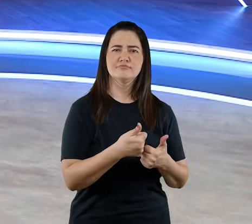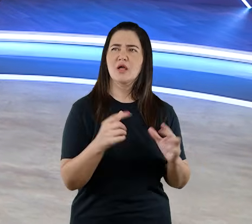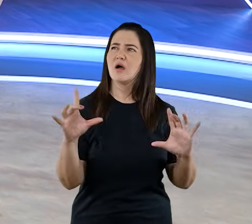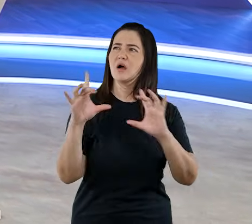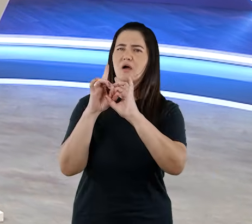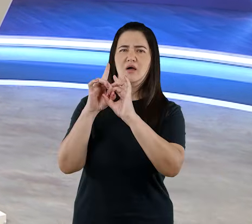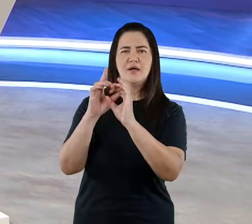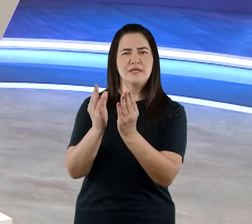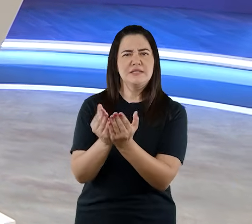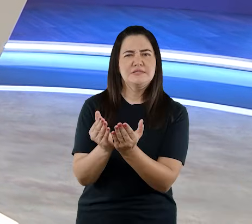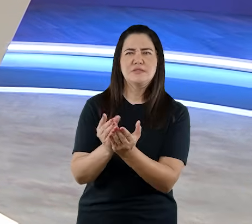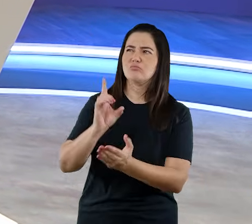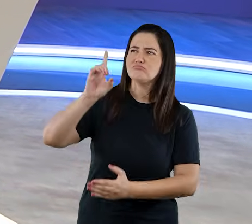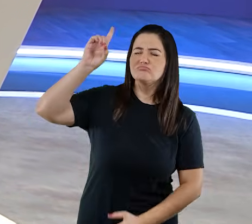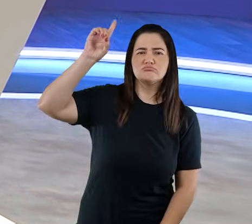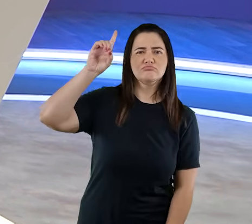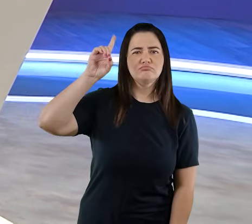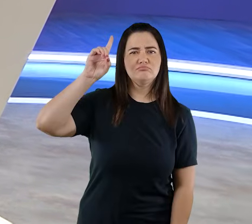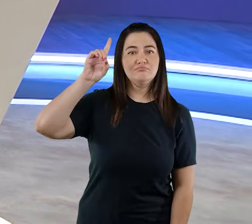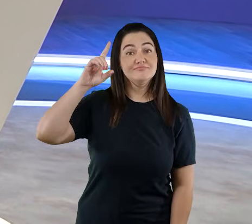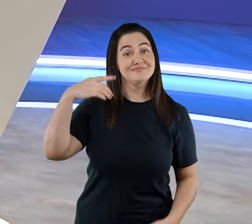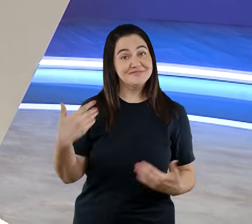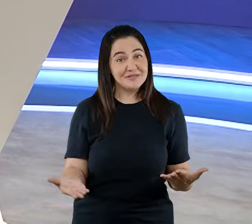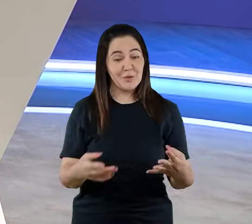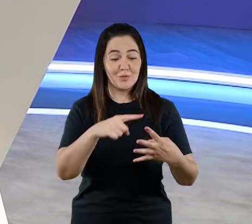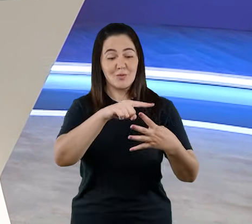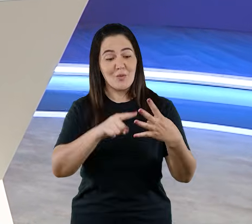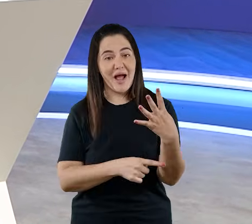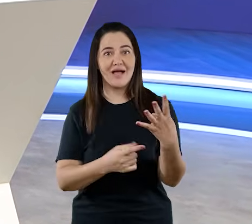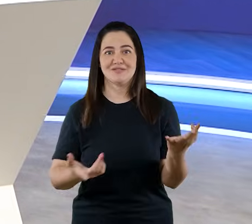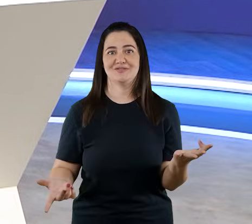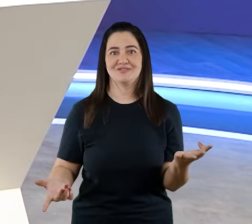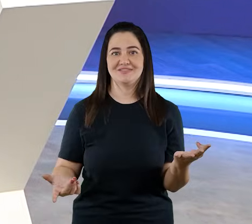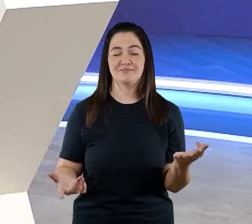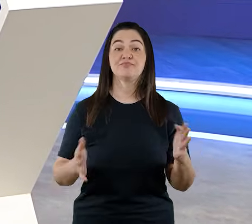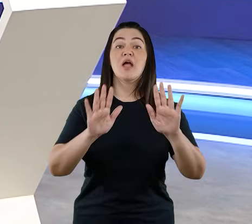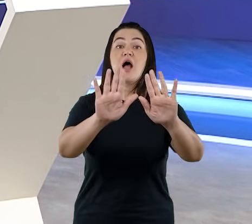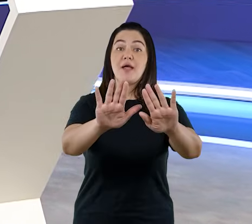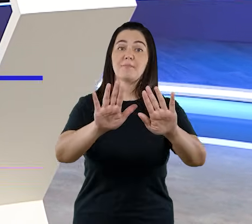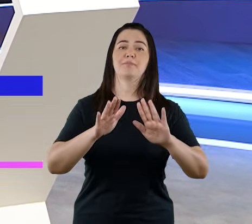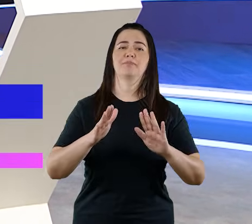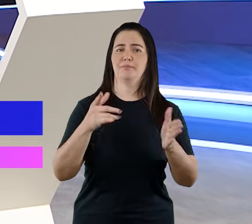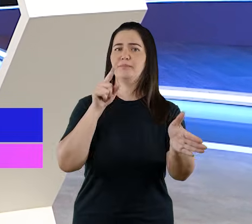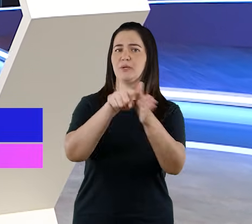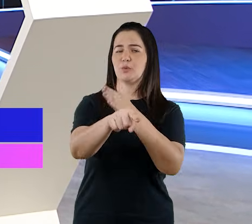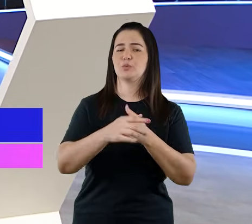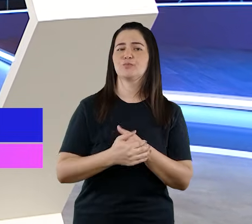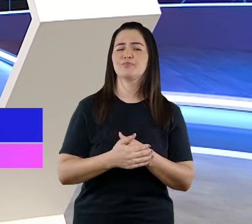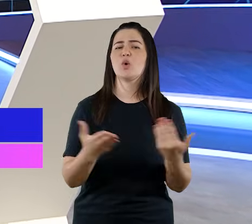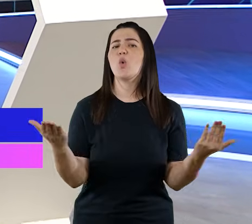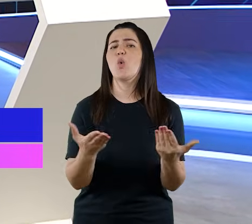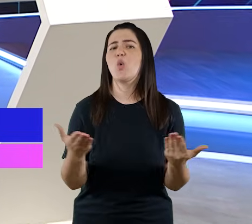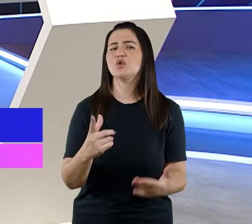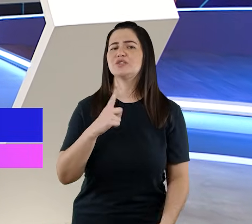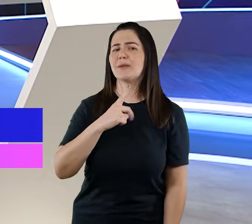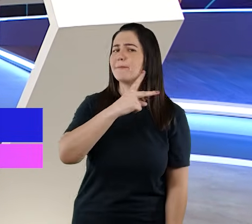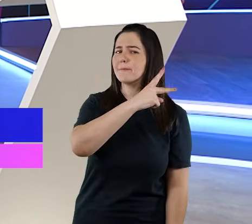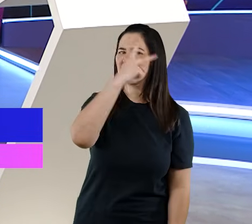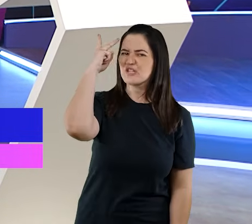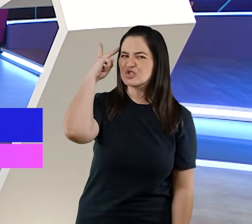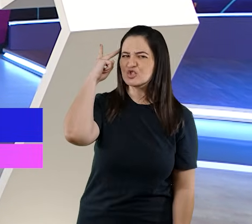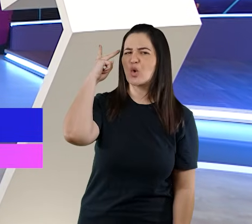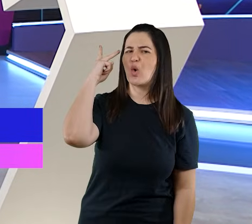conhecemos um verdadeiro profeta. Agora eu te pergunto, existe alguém nos nossos dias cuja vida e